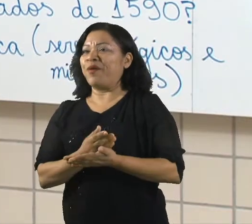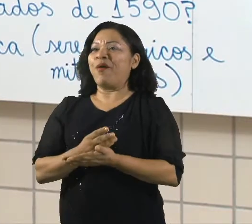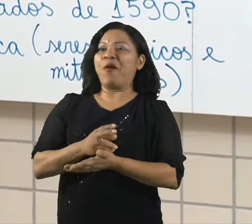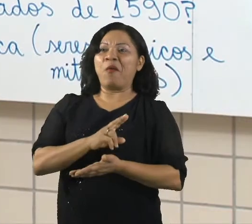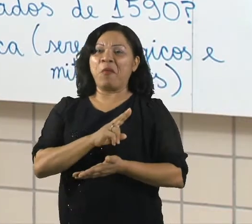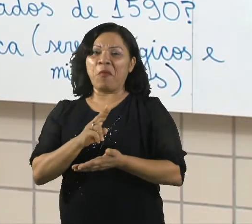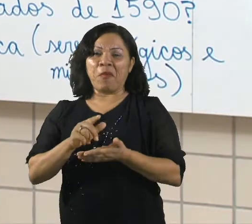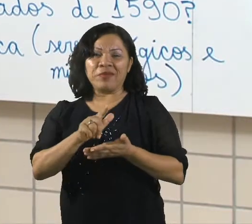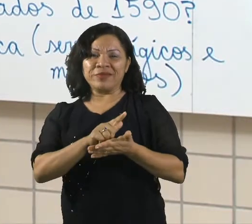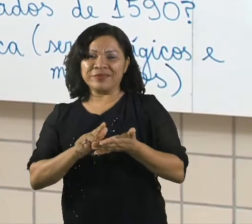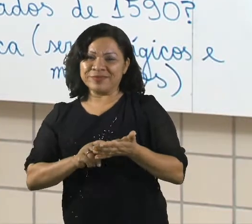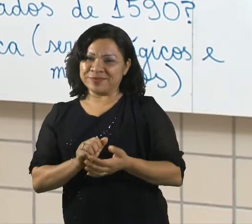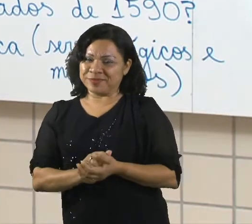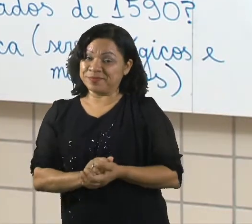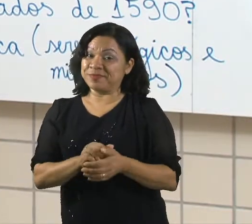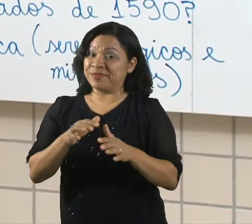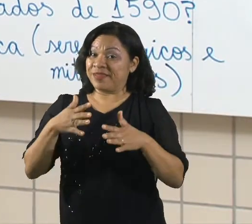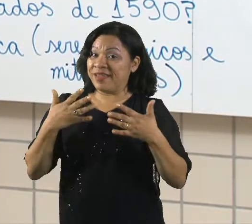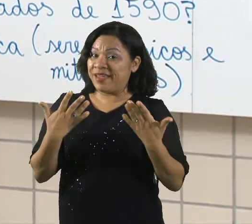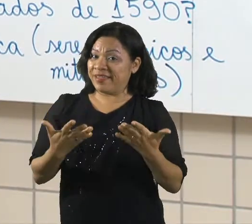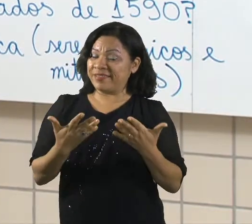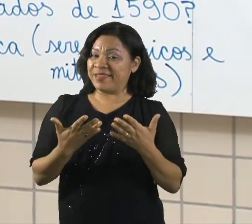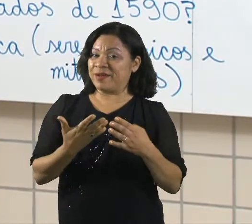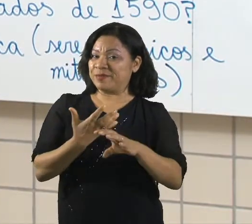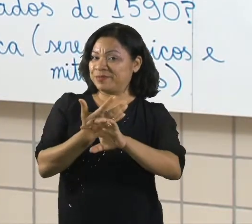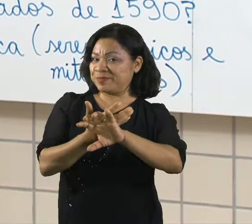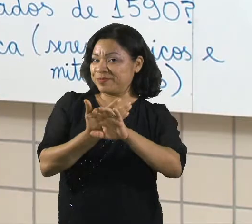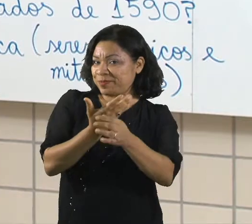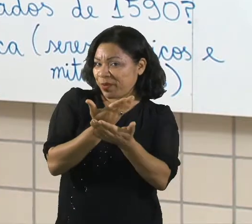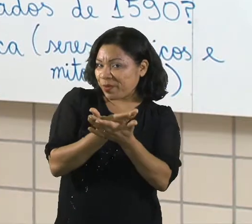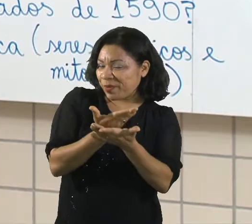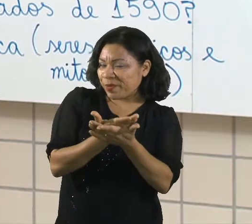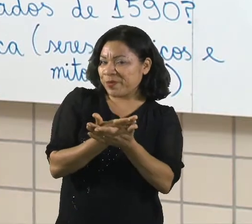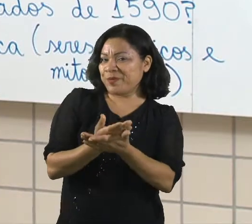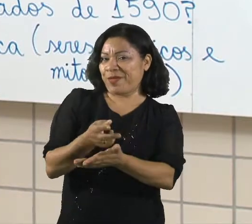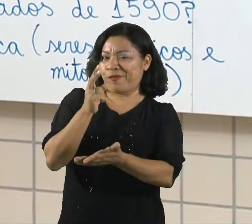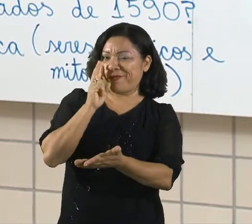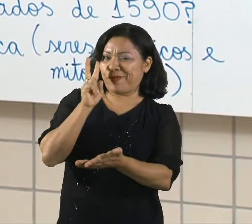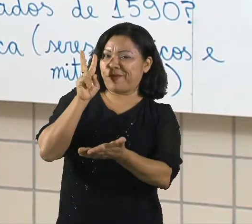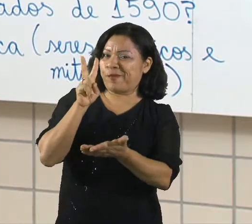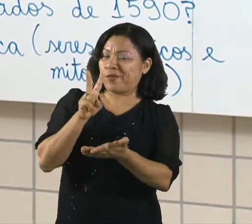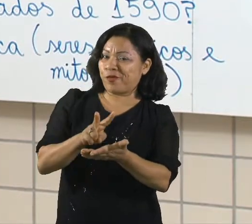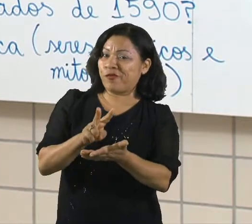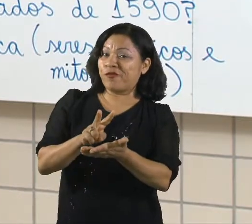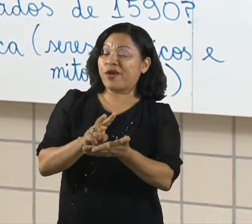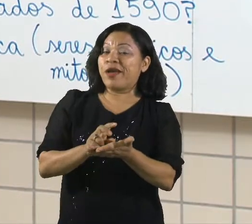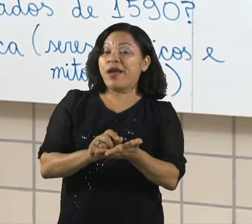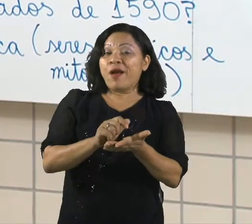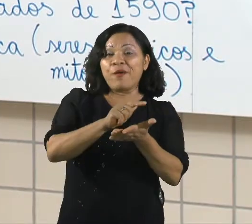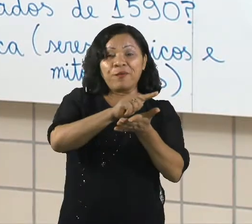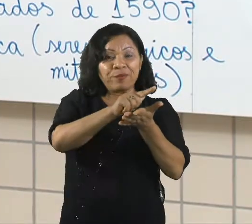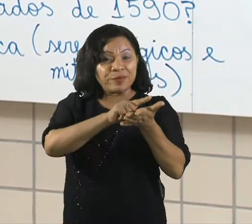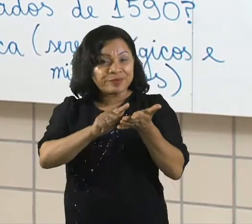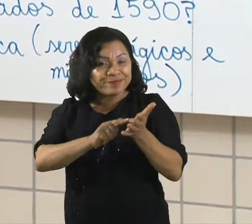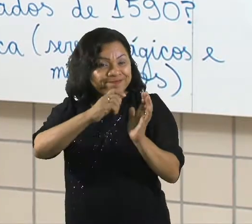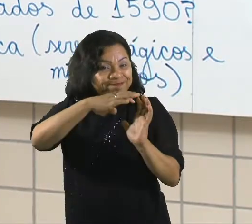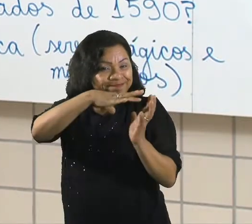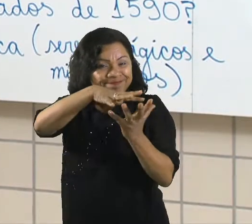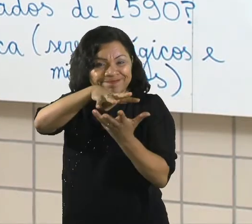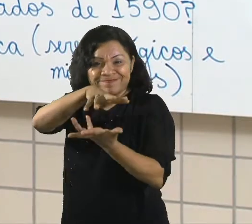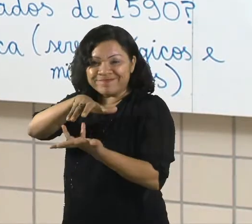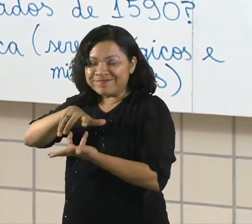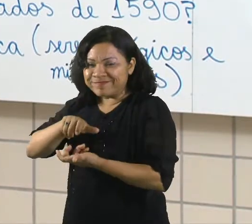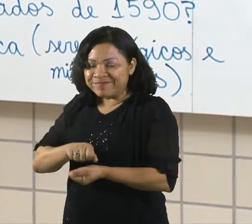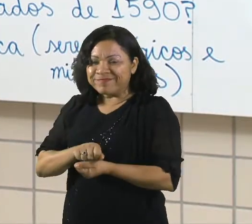Nessa teleaula, nós vamos ver um grande clássico da literatura universal.